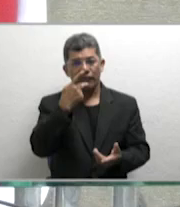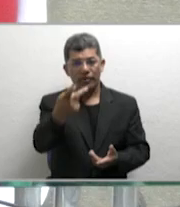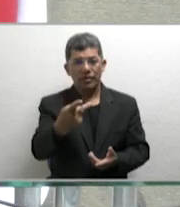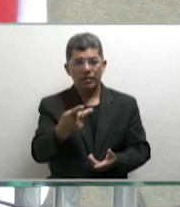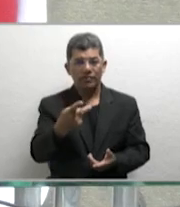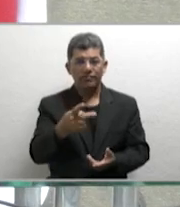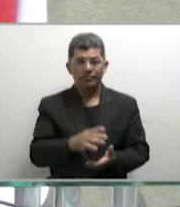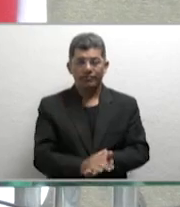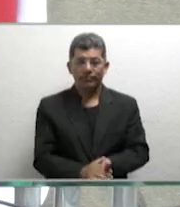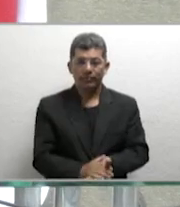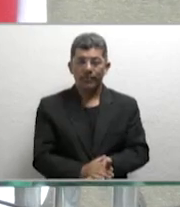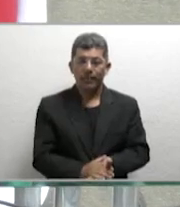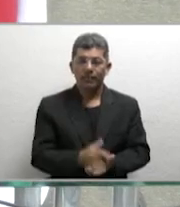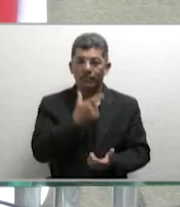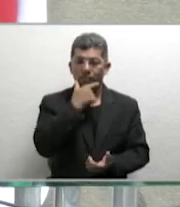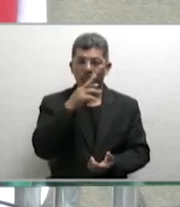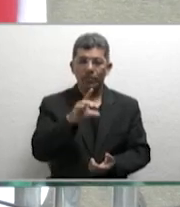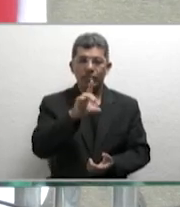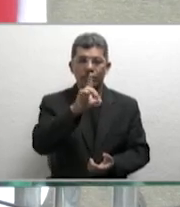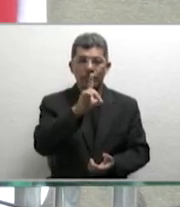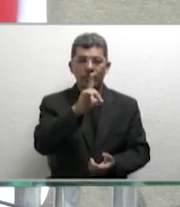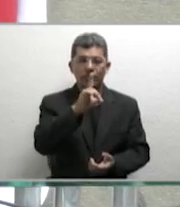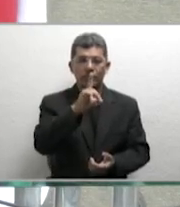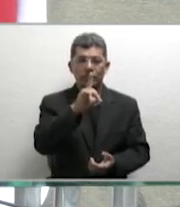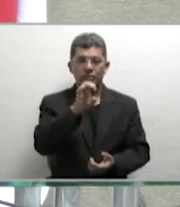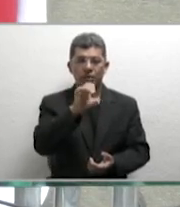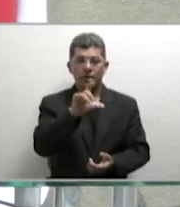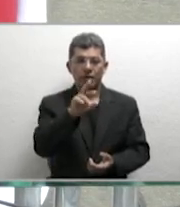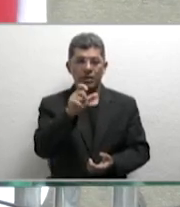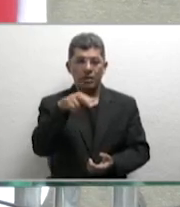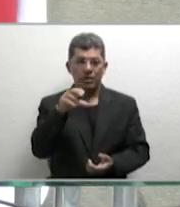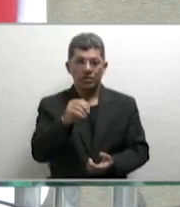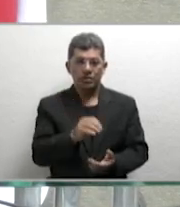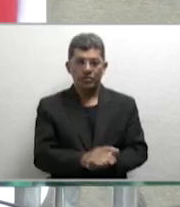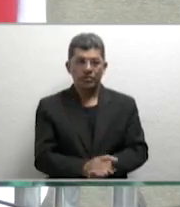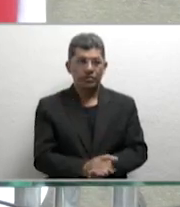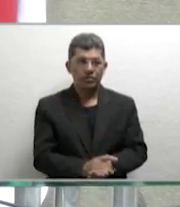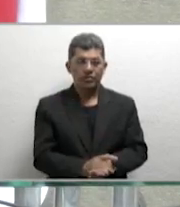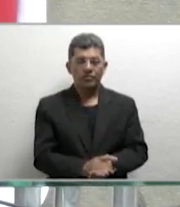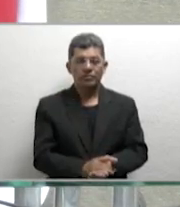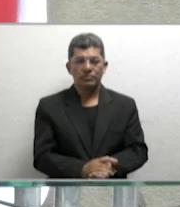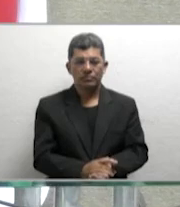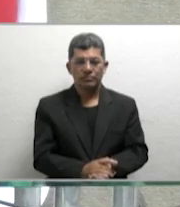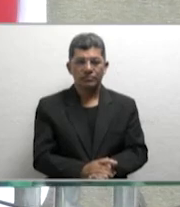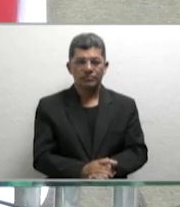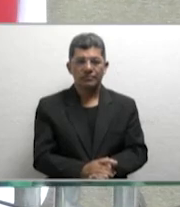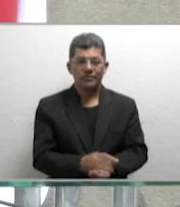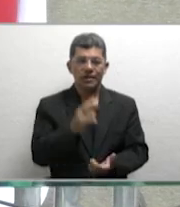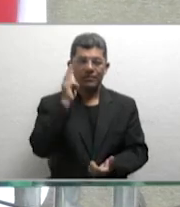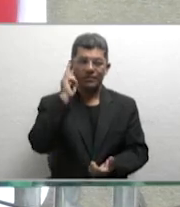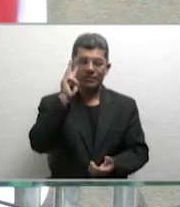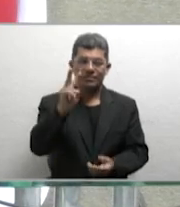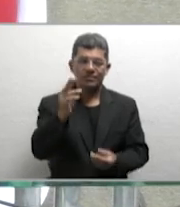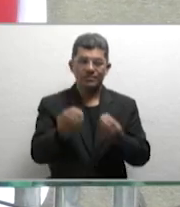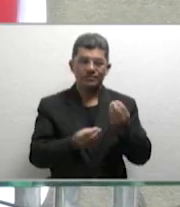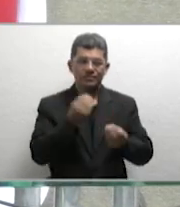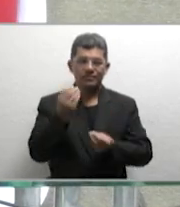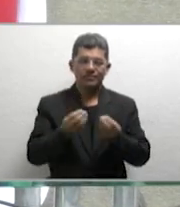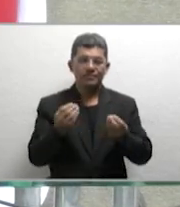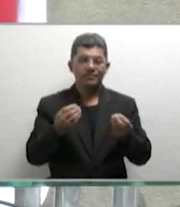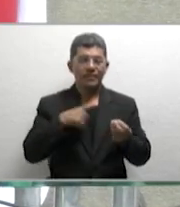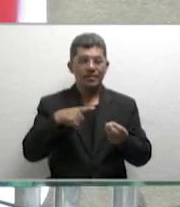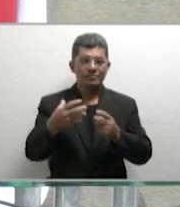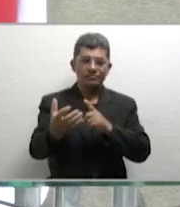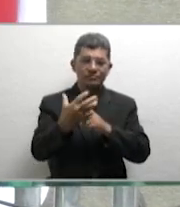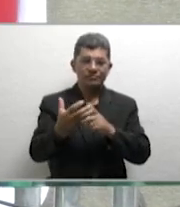irmão Delano, meu irmão mais velho, que também foi pai, que me ajudou, que me incentivou, que era